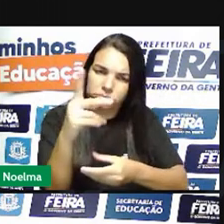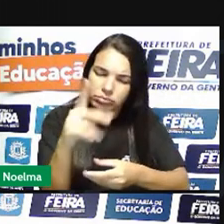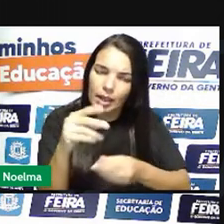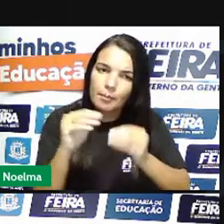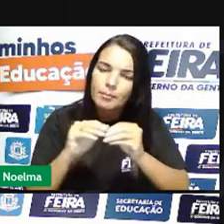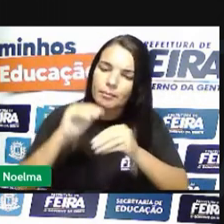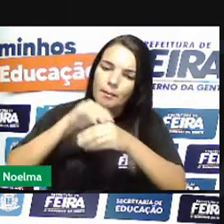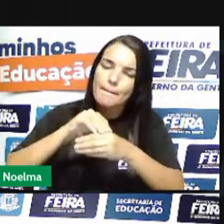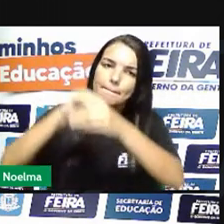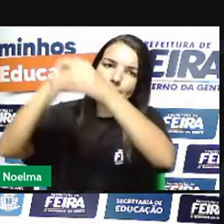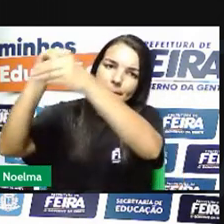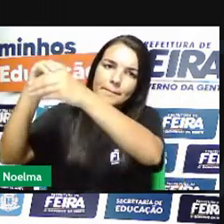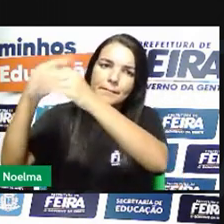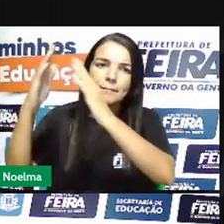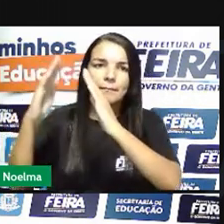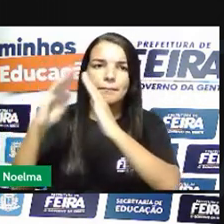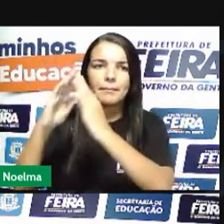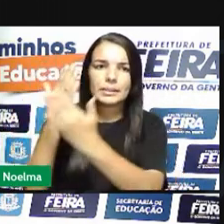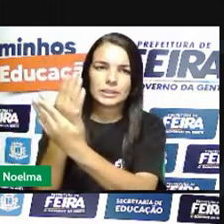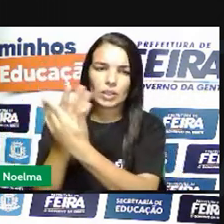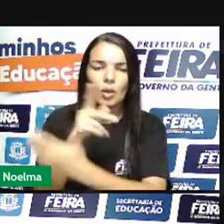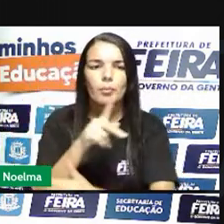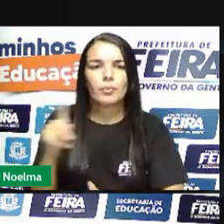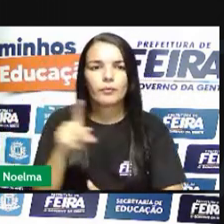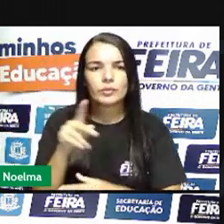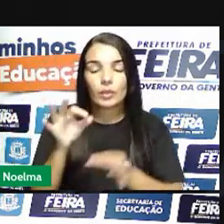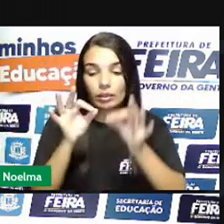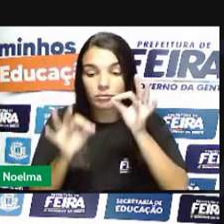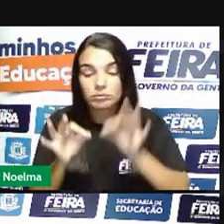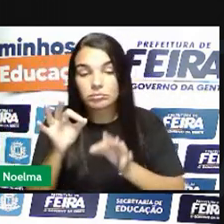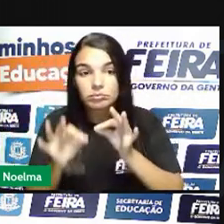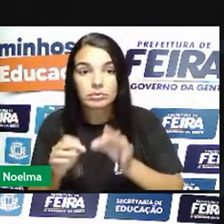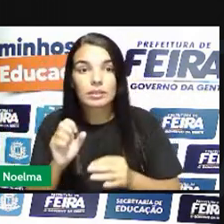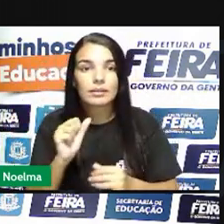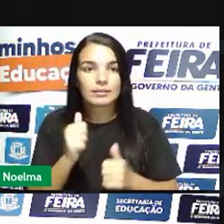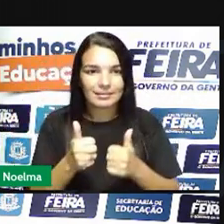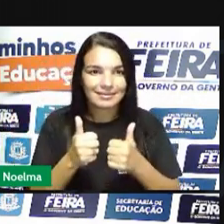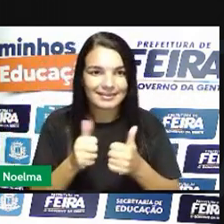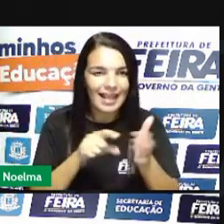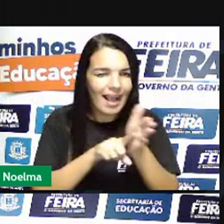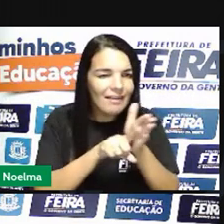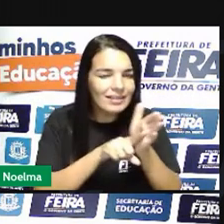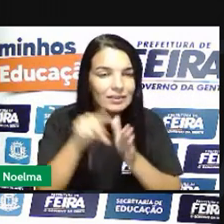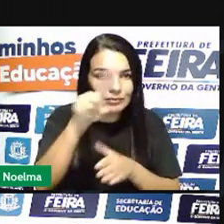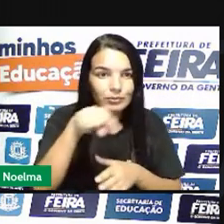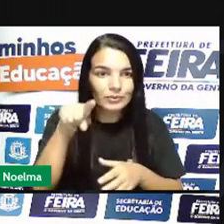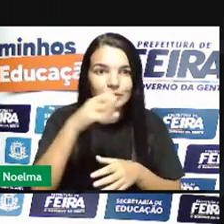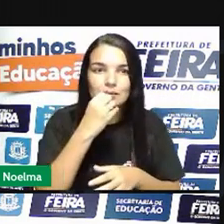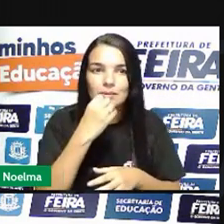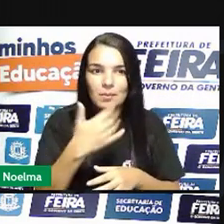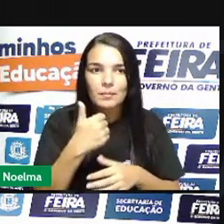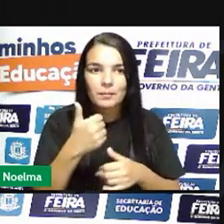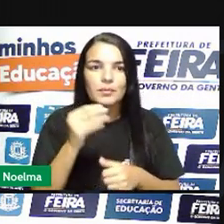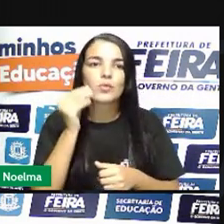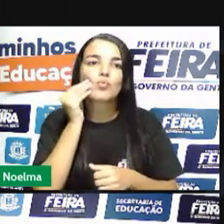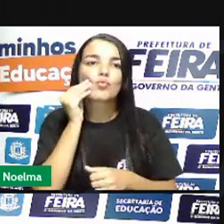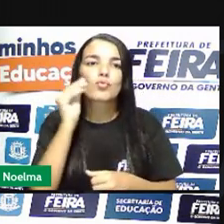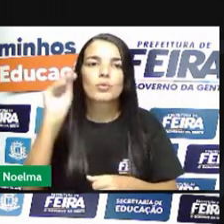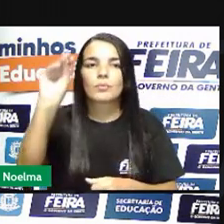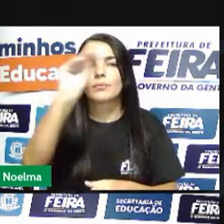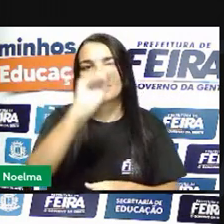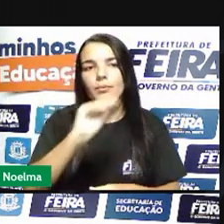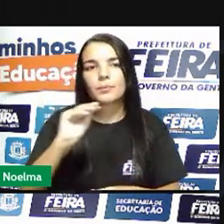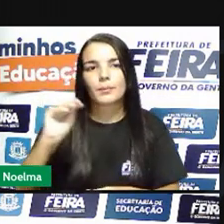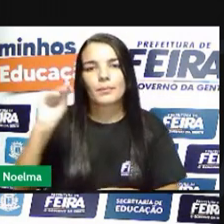posso ser entregue aos professores de vocês podem fazer as devidas correções e assim poderá avaliar vocês melhor tá um beijinho